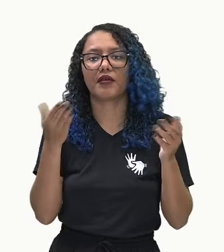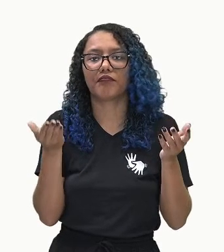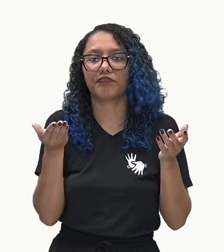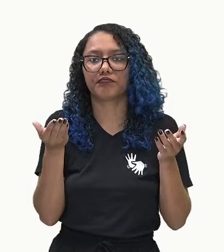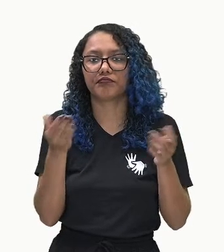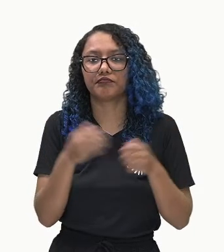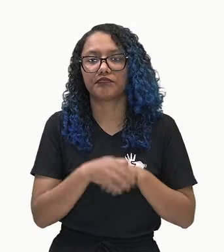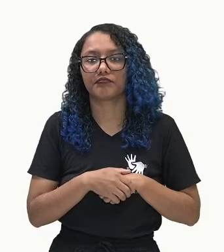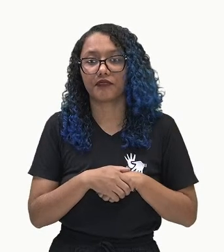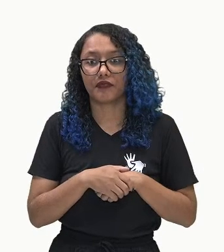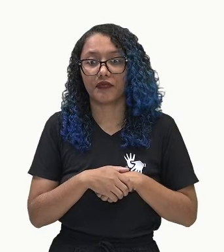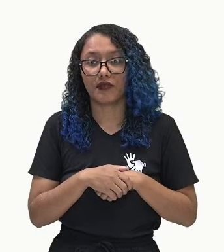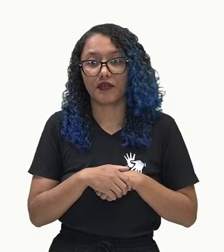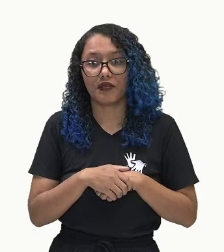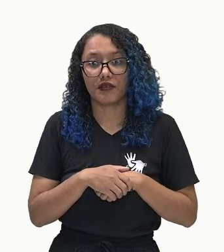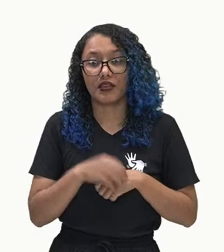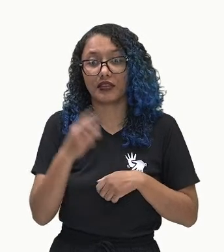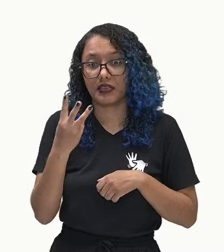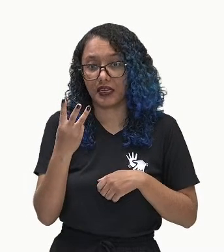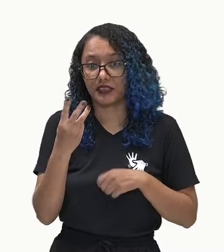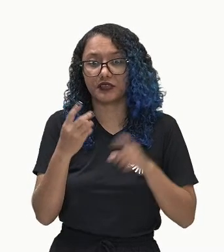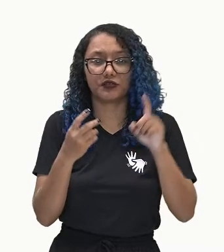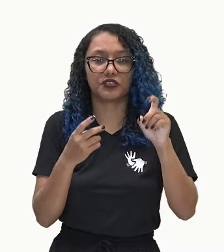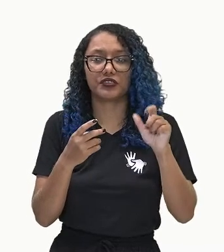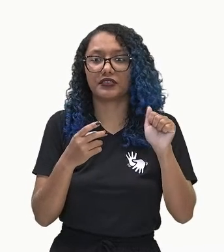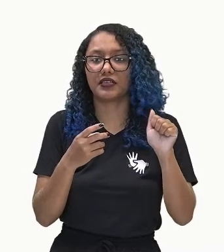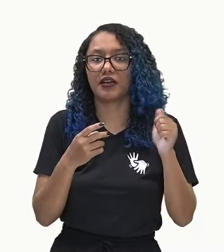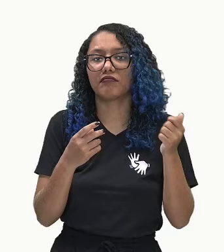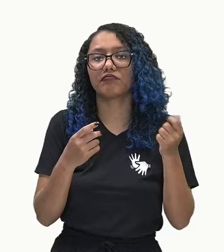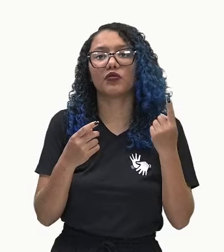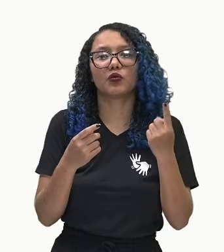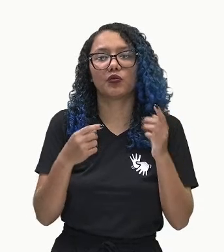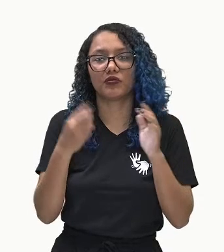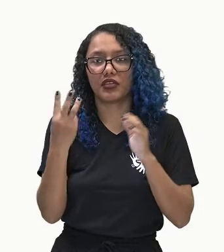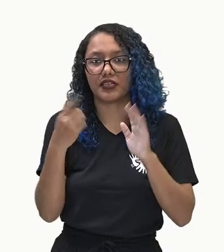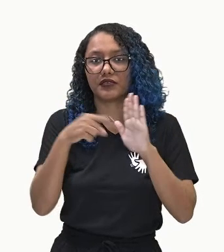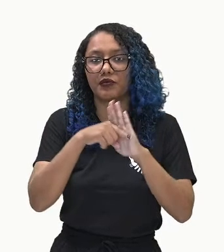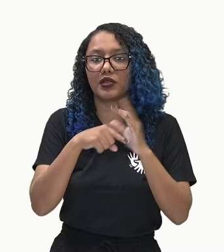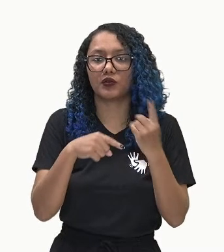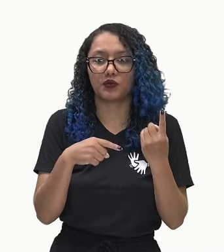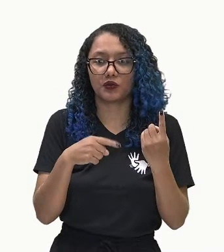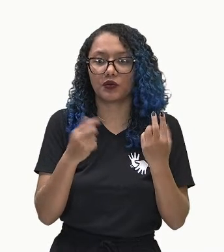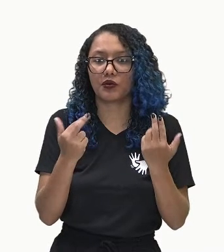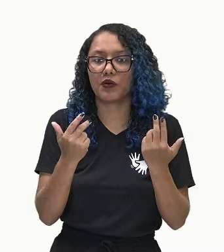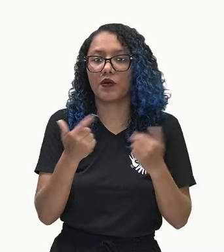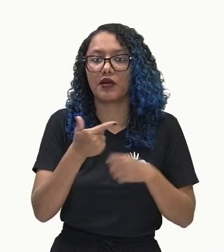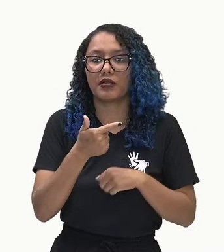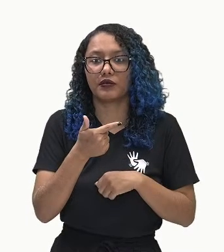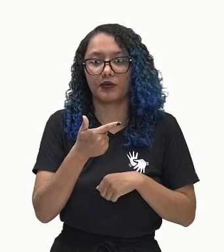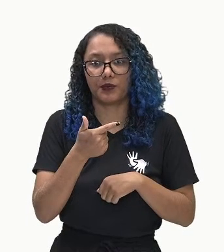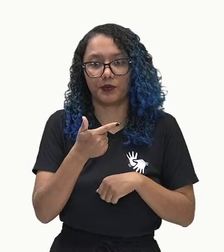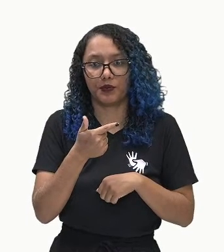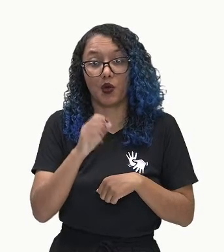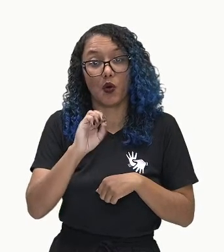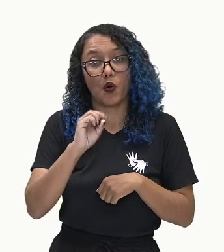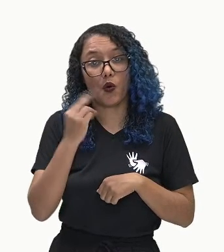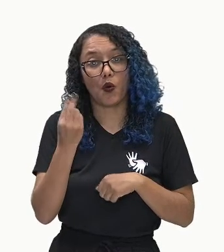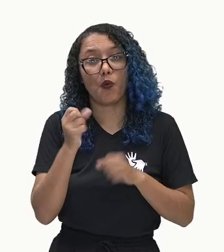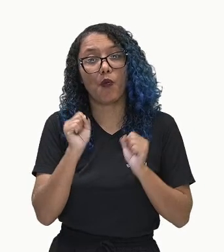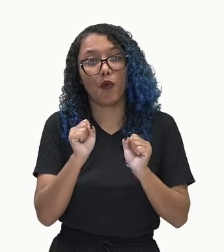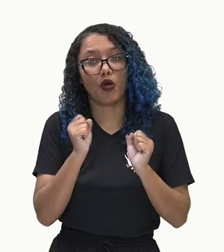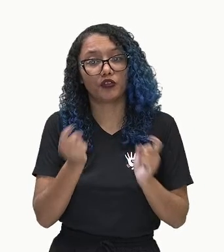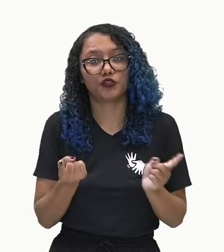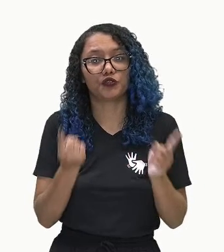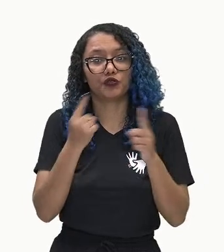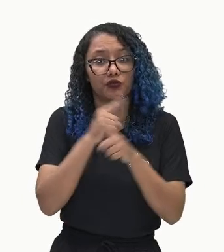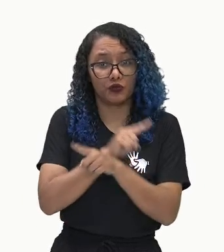ponto A é 1. 3 menos 1 é igual a 2. Ou você pode fazer o inverso.